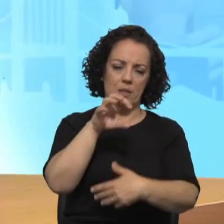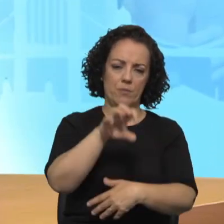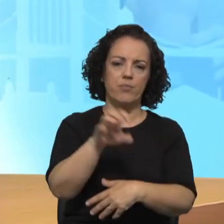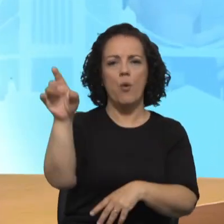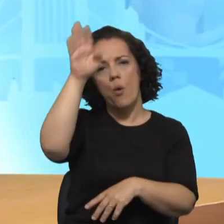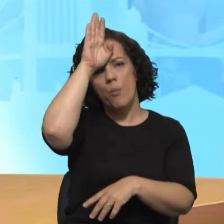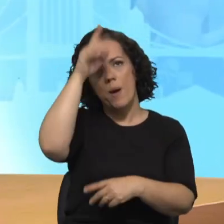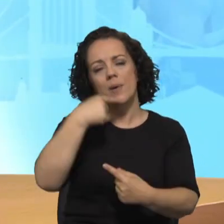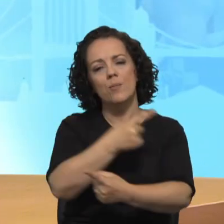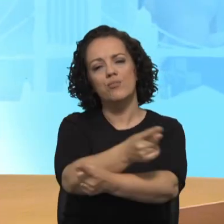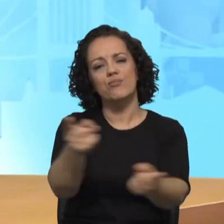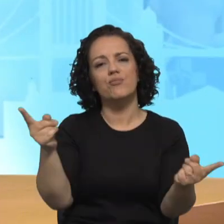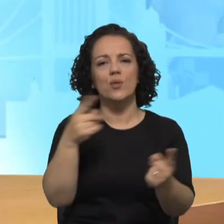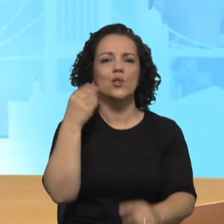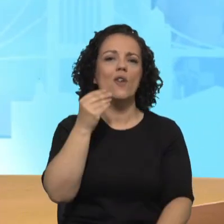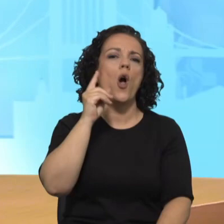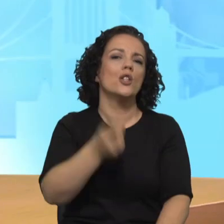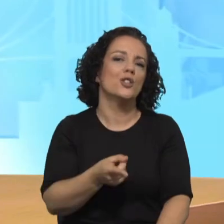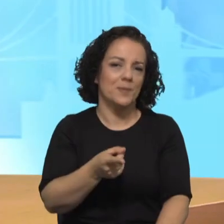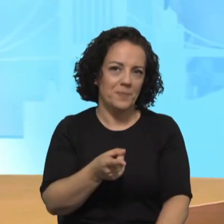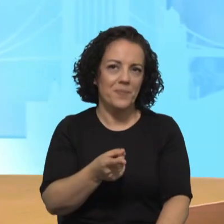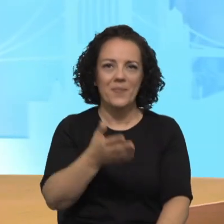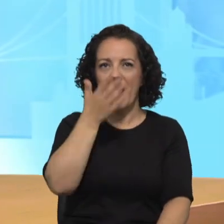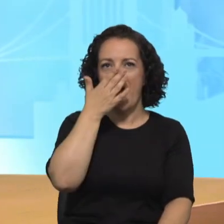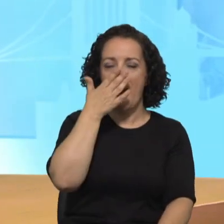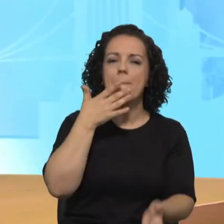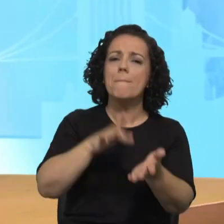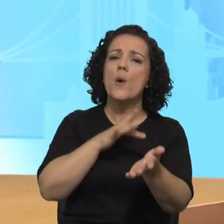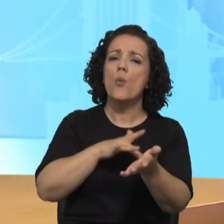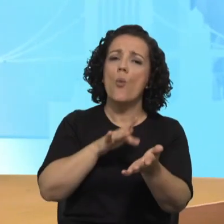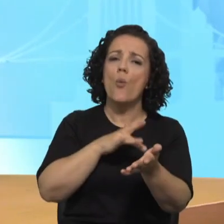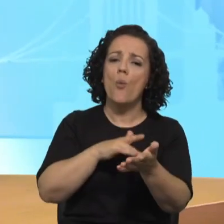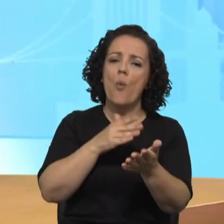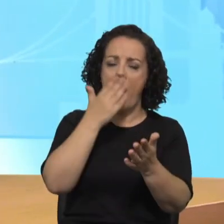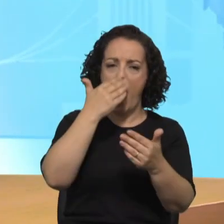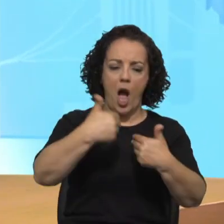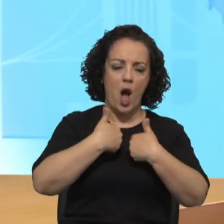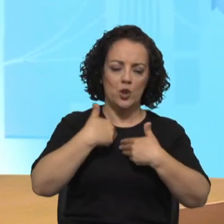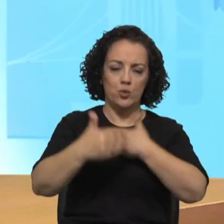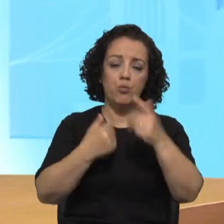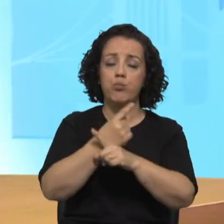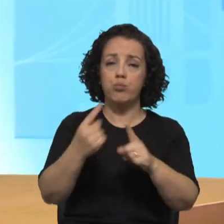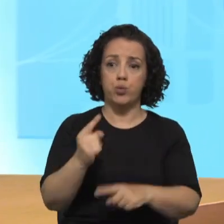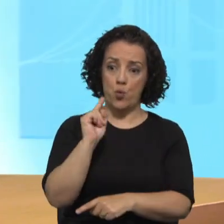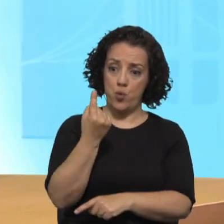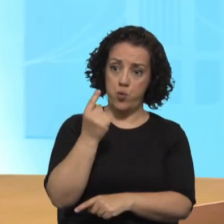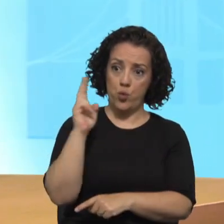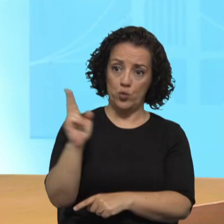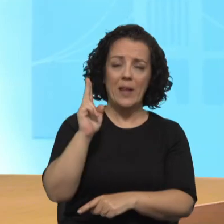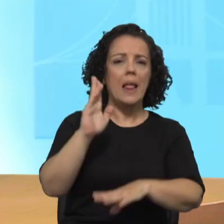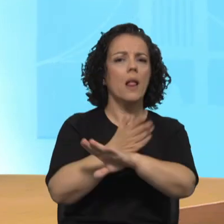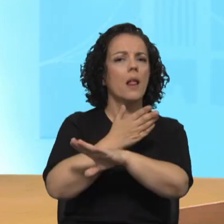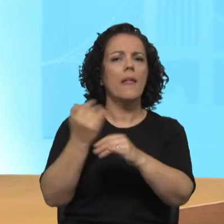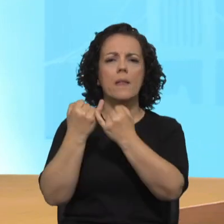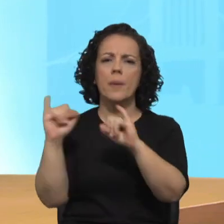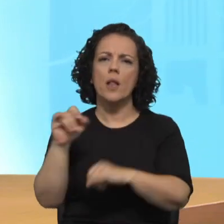disse aos jovens naquela jornada. Portanto, é uma espécie de manual, porquê? Porque cada Jornada Mundial da Juventude fica independente, pode ser